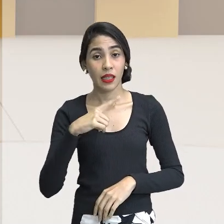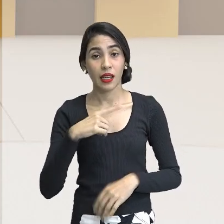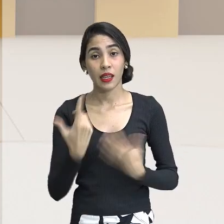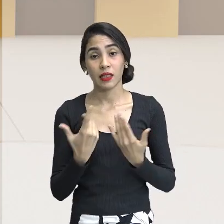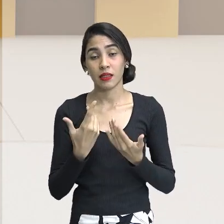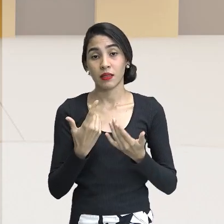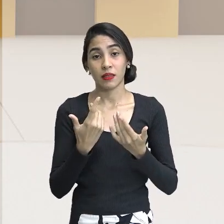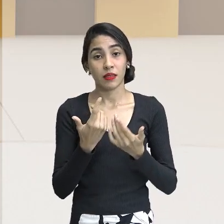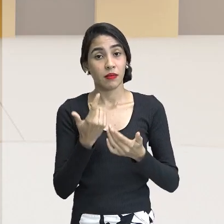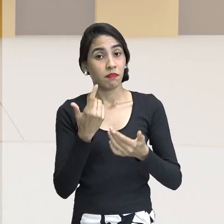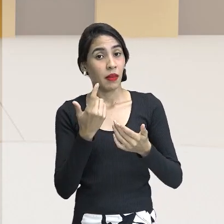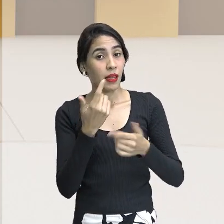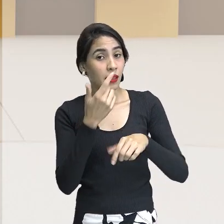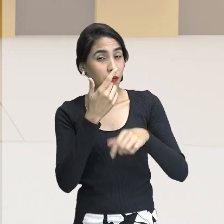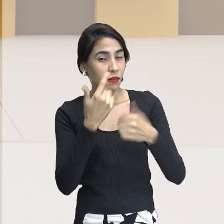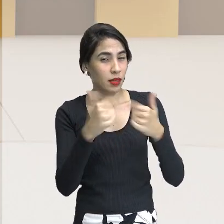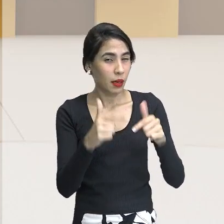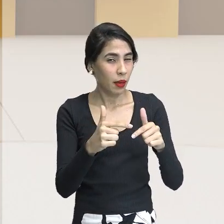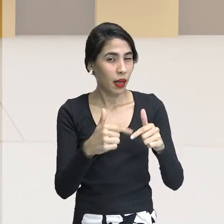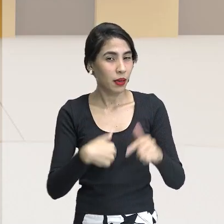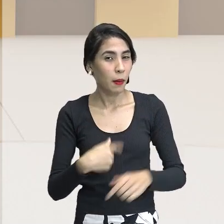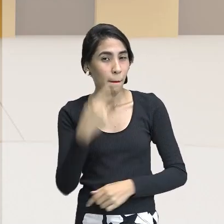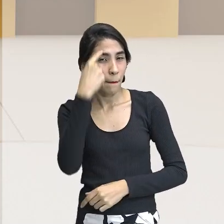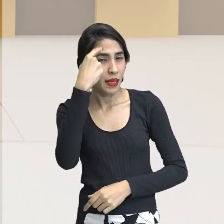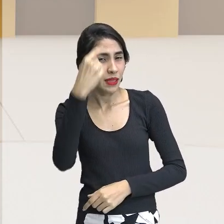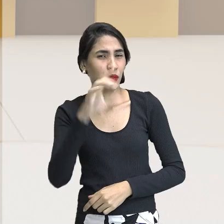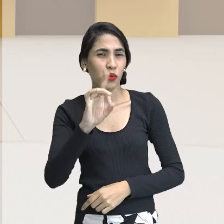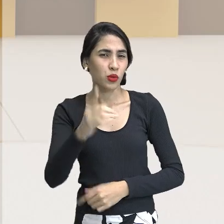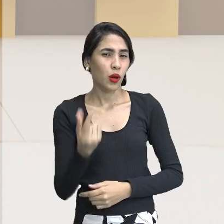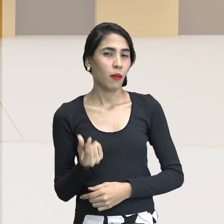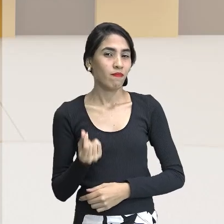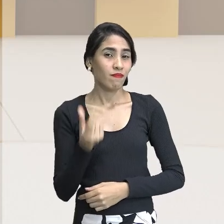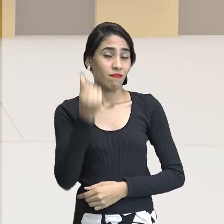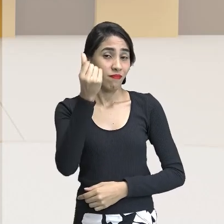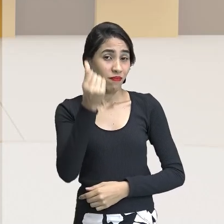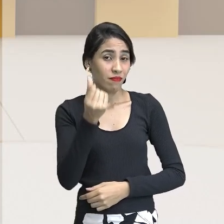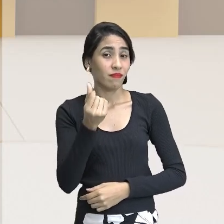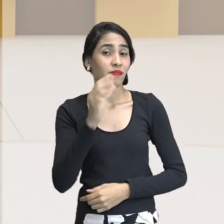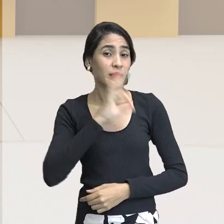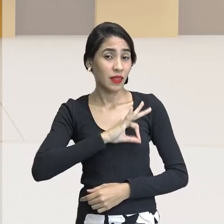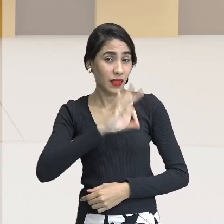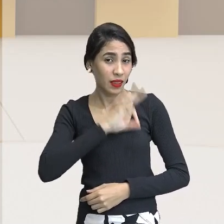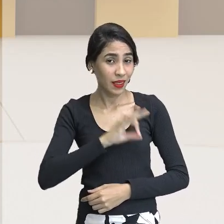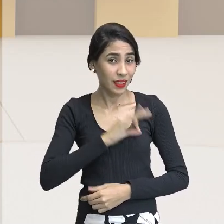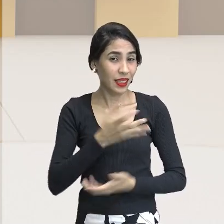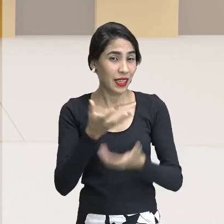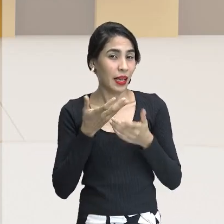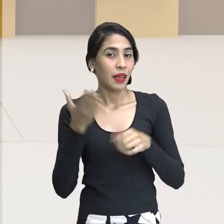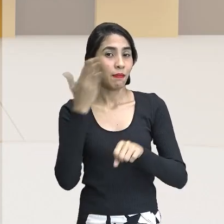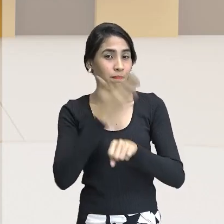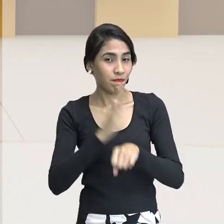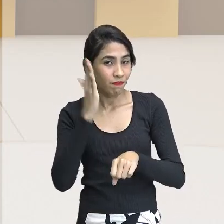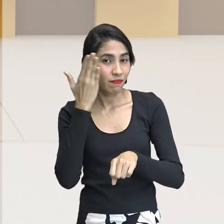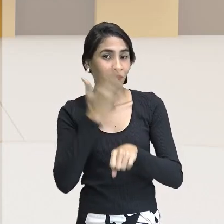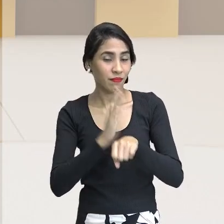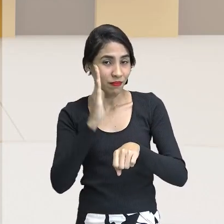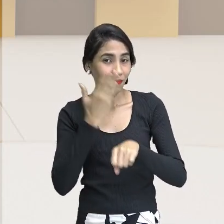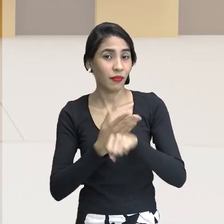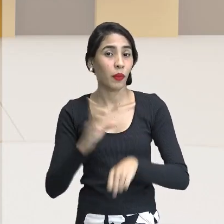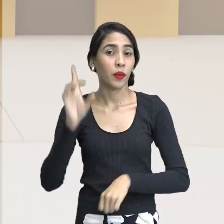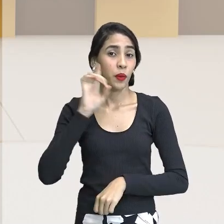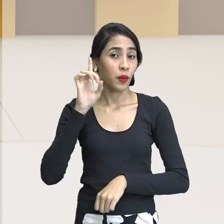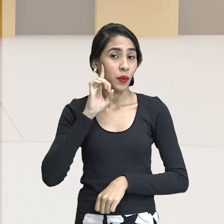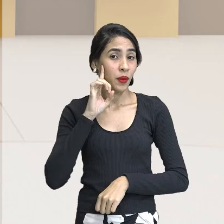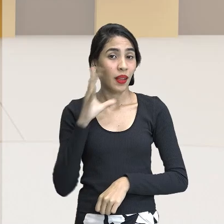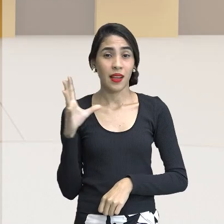atividade onde a pessoa ela está pensando só realmente no lucro, com certeza ela vai querer praticar cada vez mais. Ela